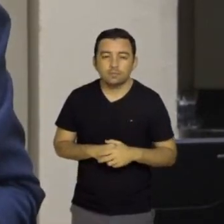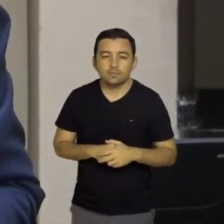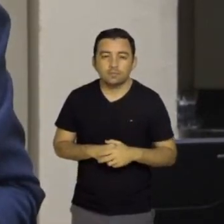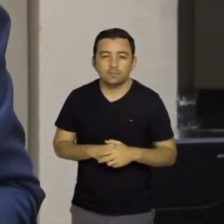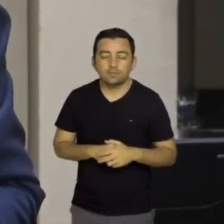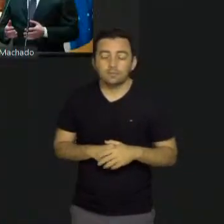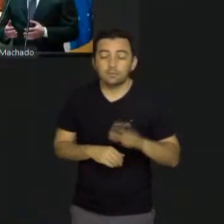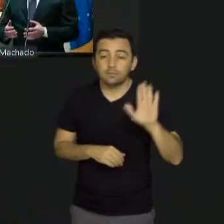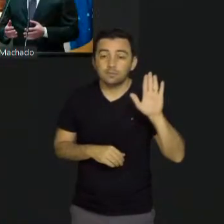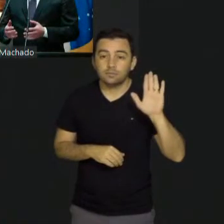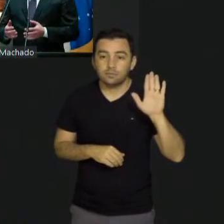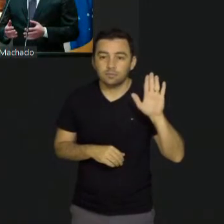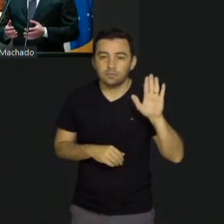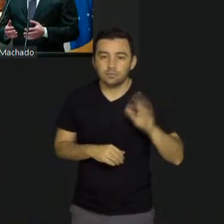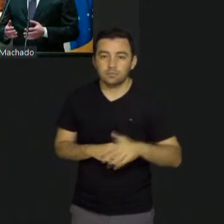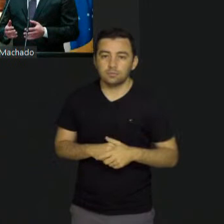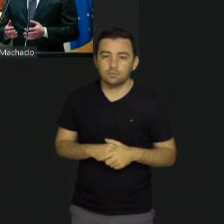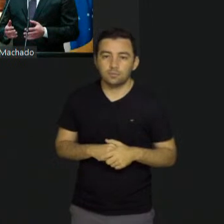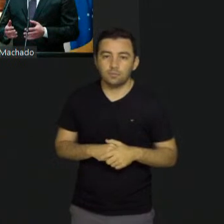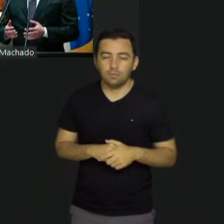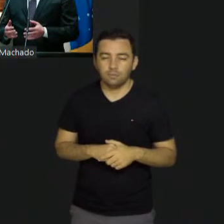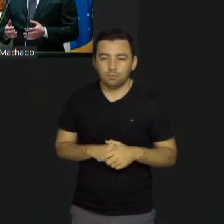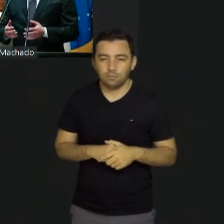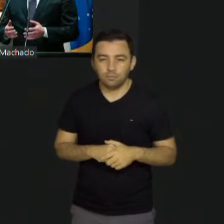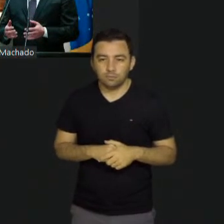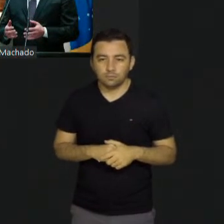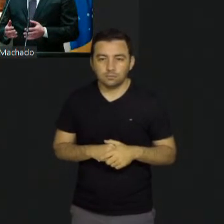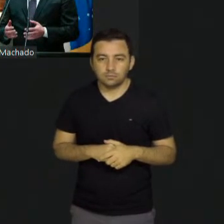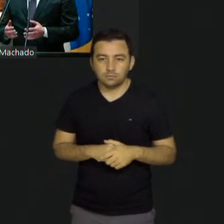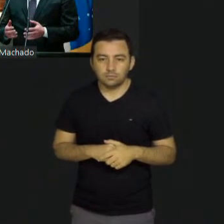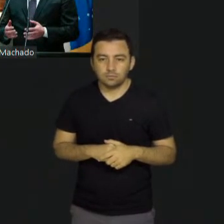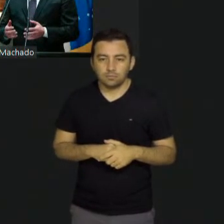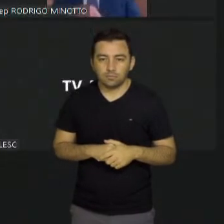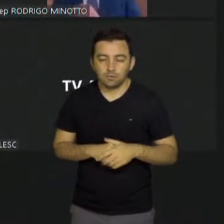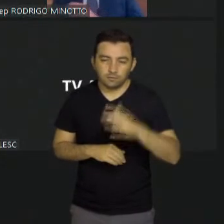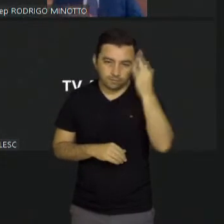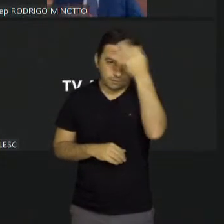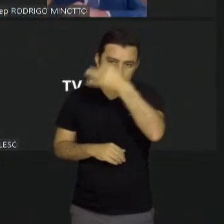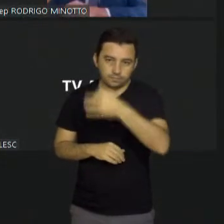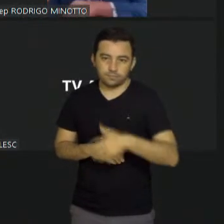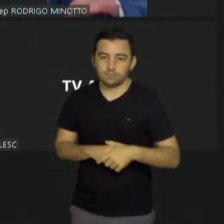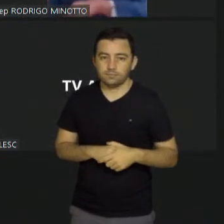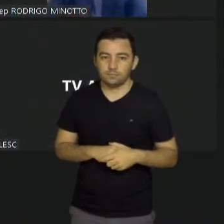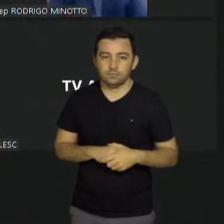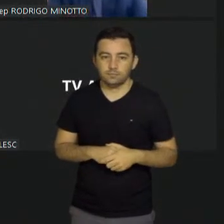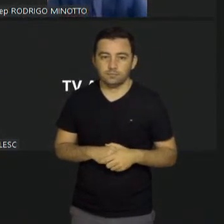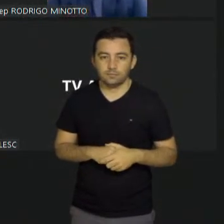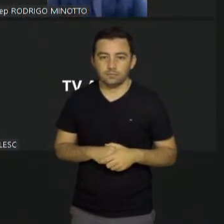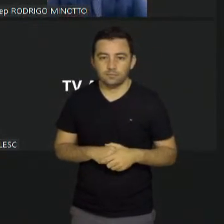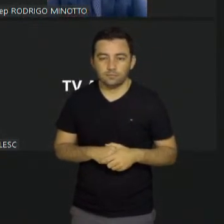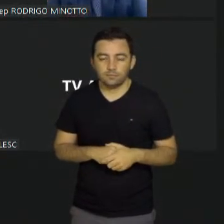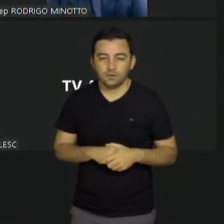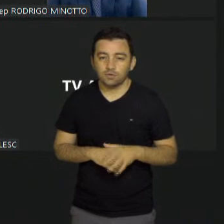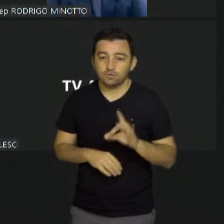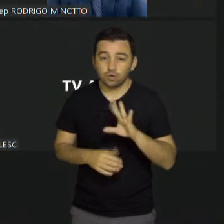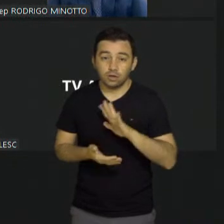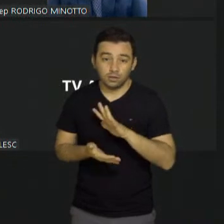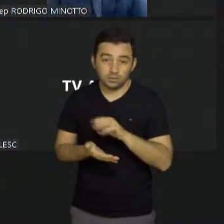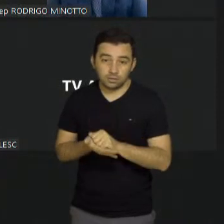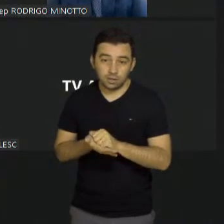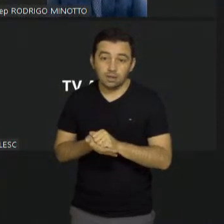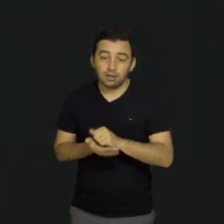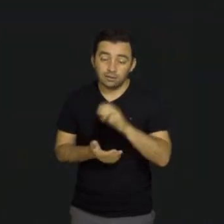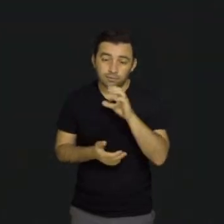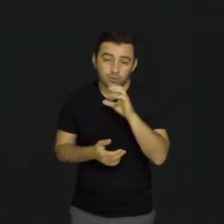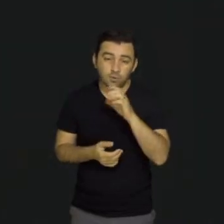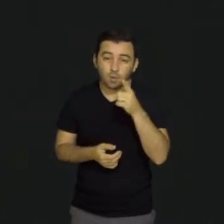pela ordem. Pela ordem, deputado Fabiano da Luz. Só registrar rapidinho que